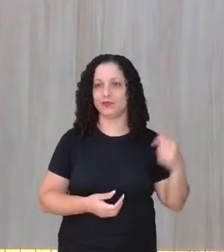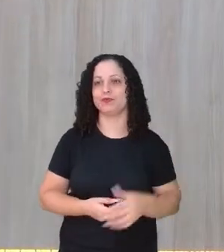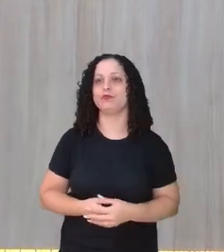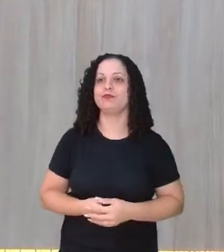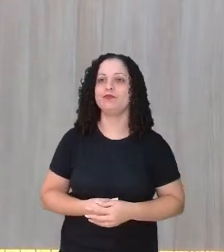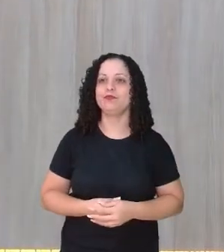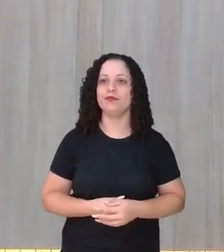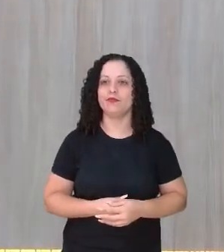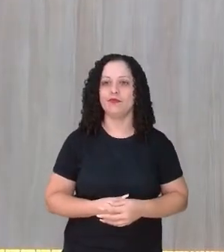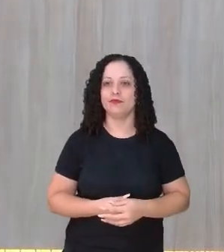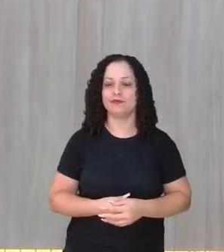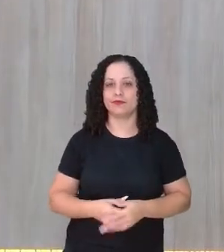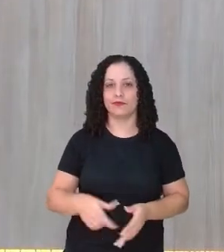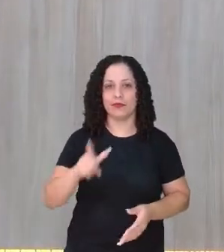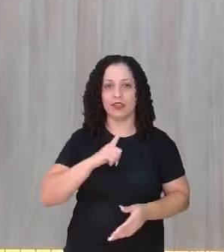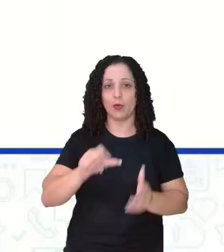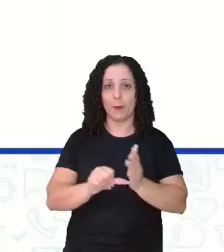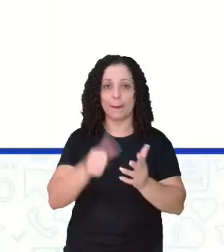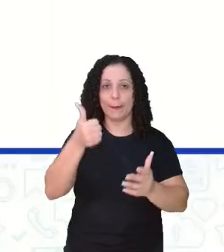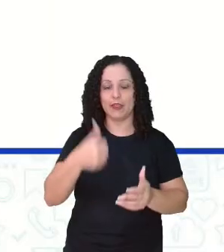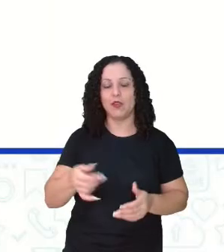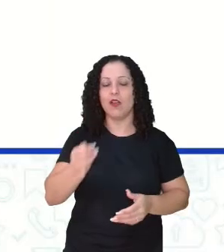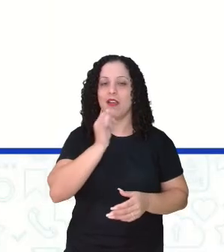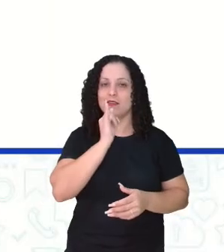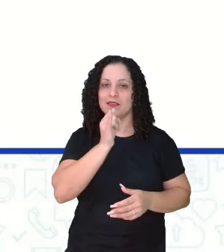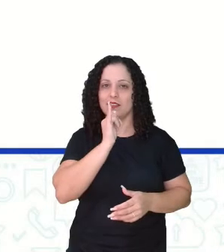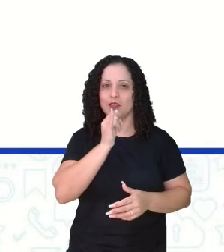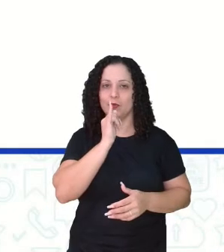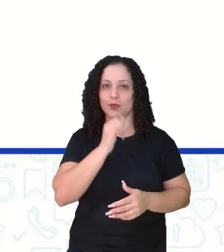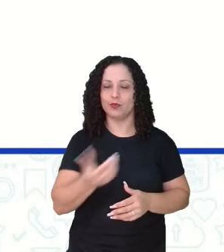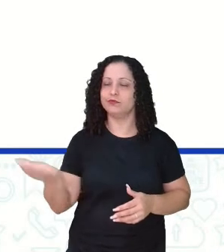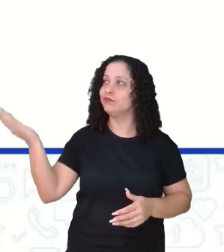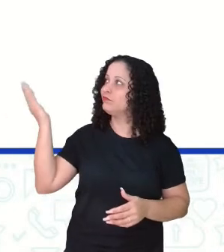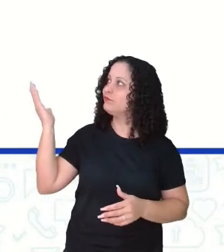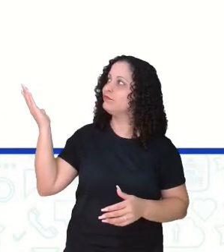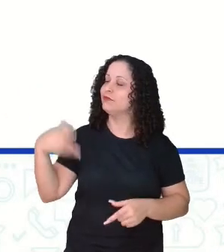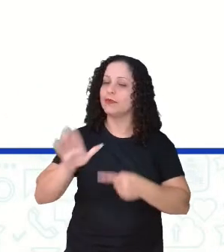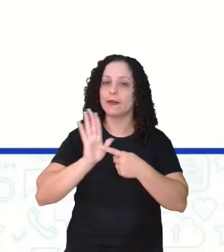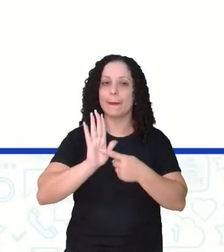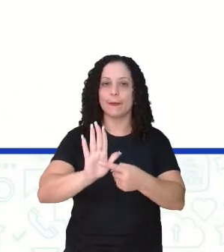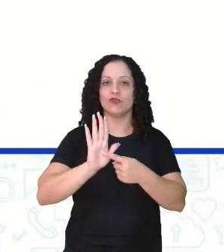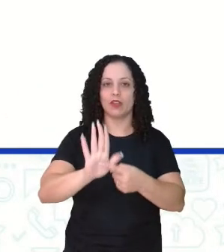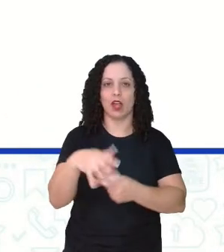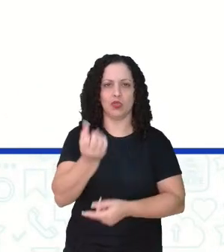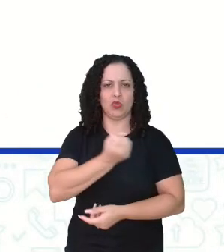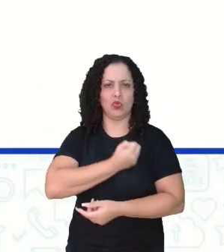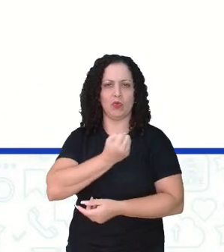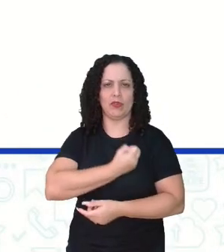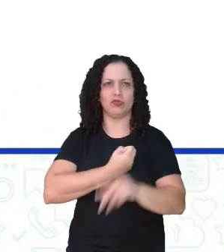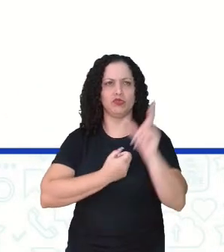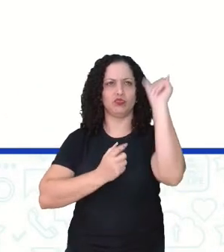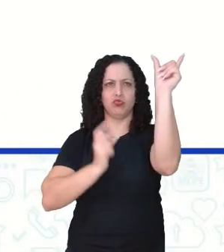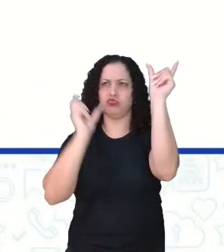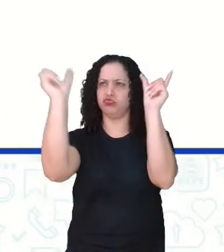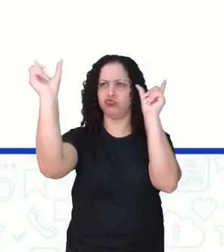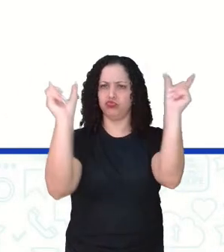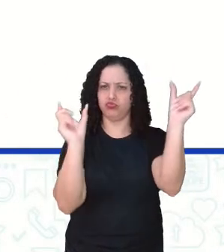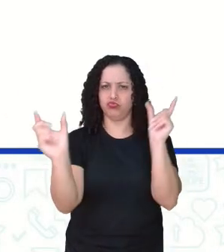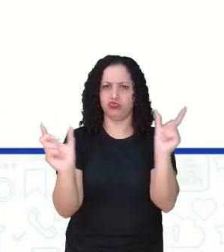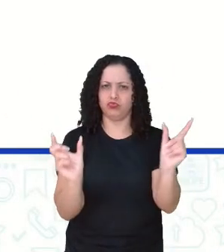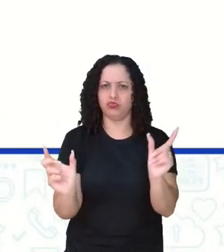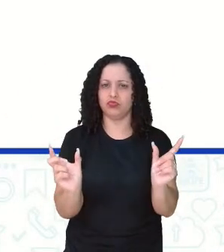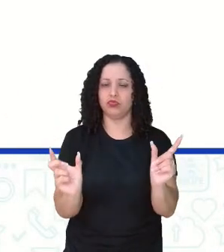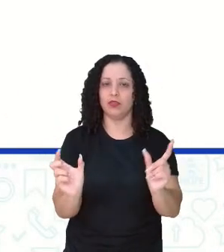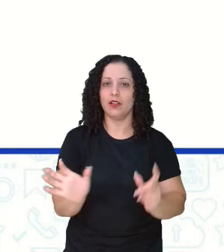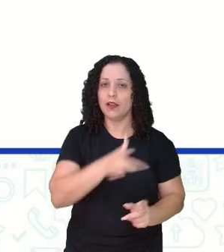trouxe aqui o primeiro exemplo, que foi um exemplo falando de expressões numéricas, né? Onde uma pessoa ela